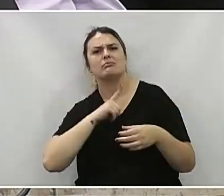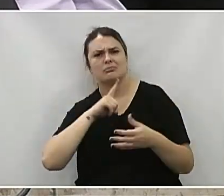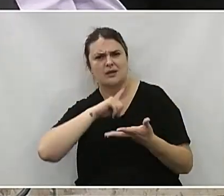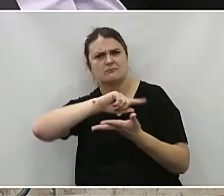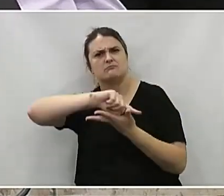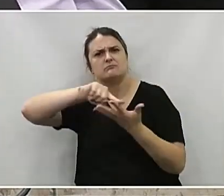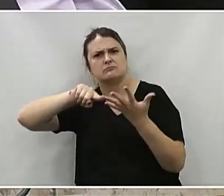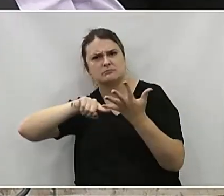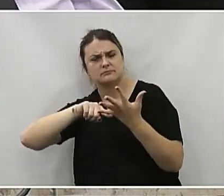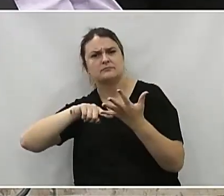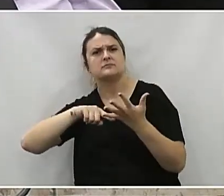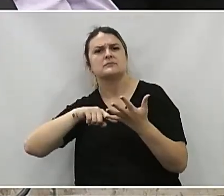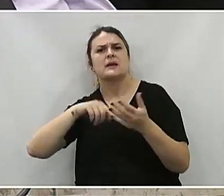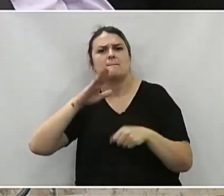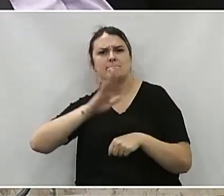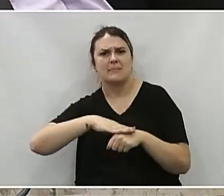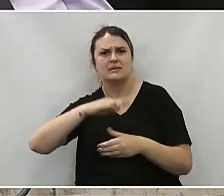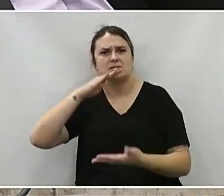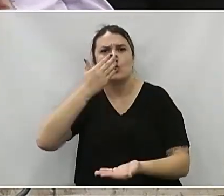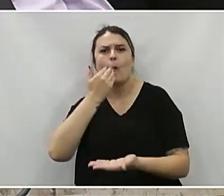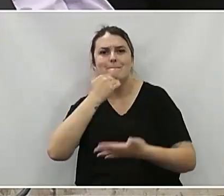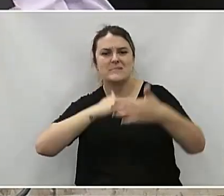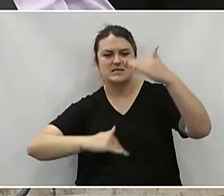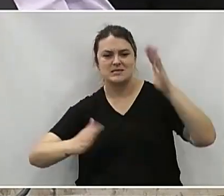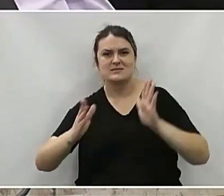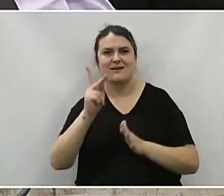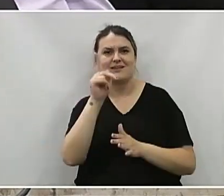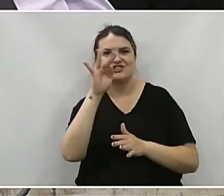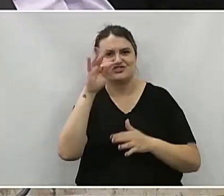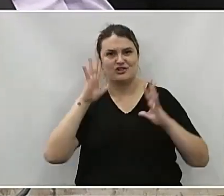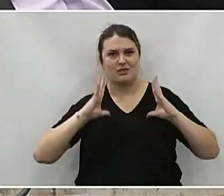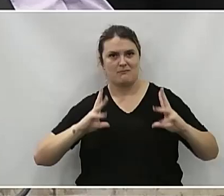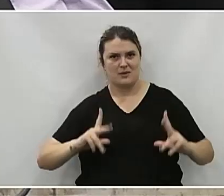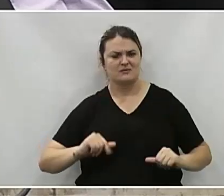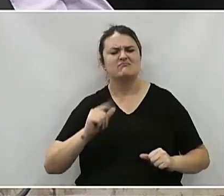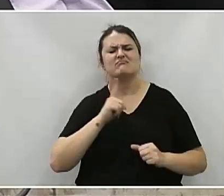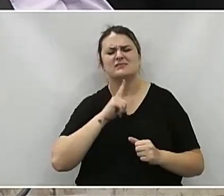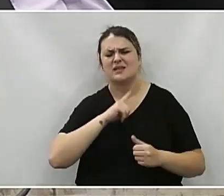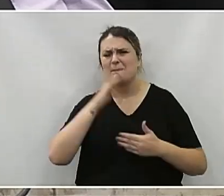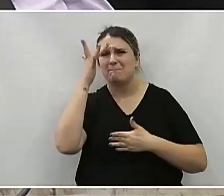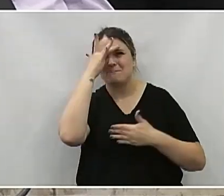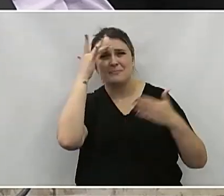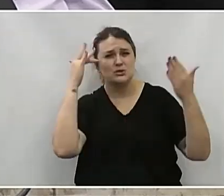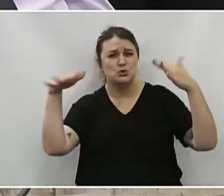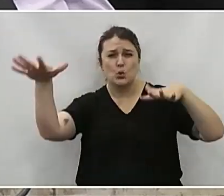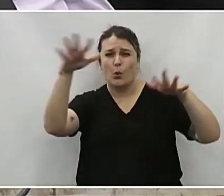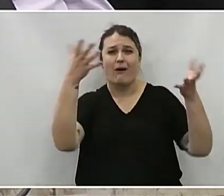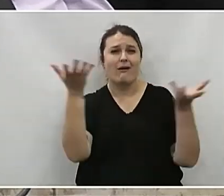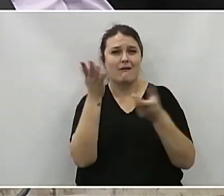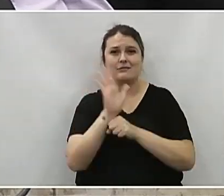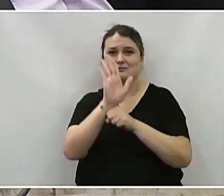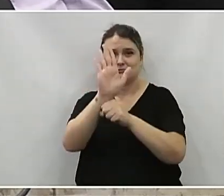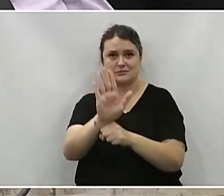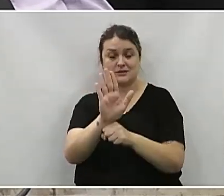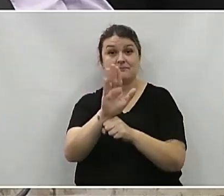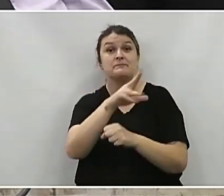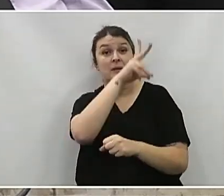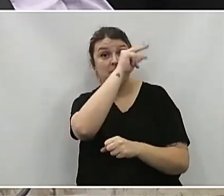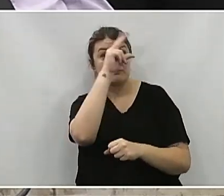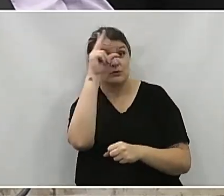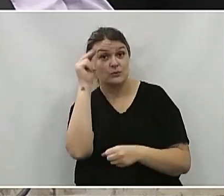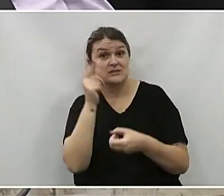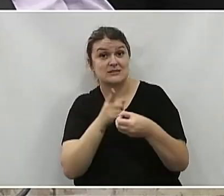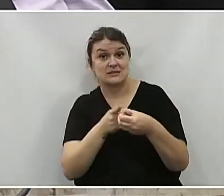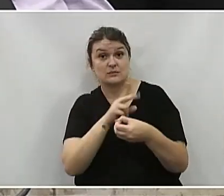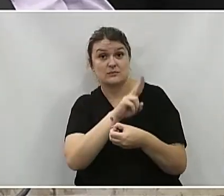também eh mais cestas básicas kits de higiene tem muita gente querendo ajudar e a Prefeitura de